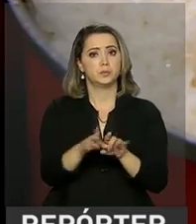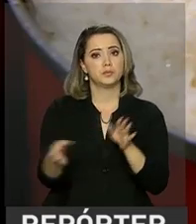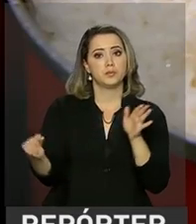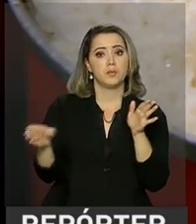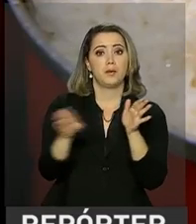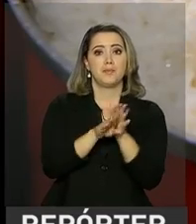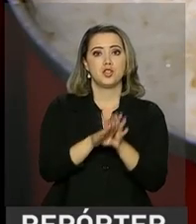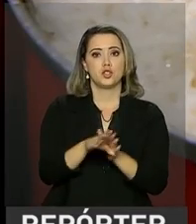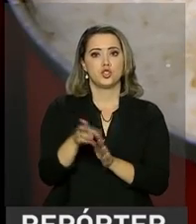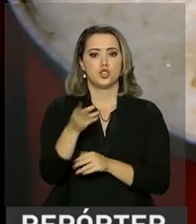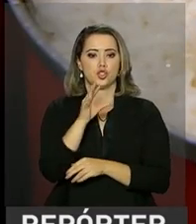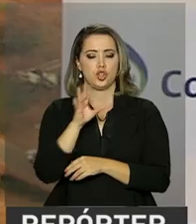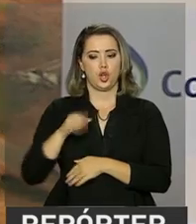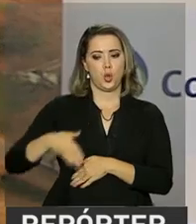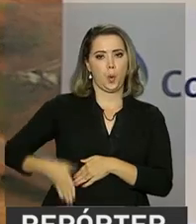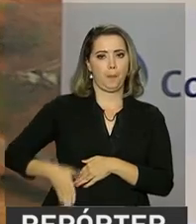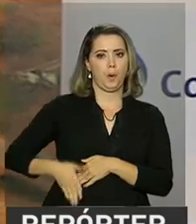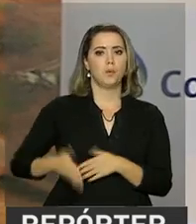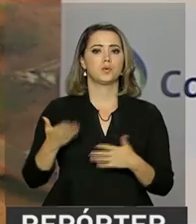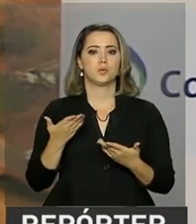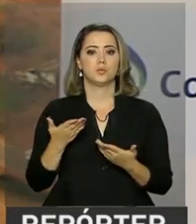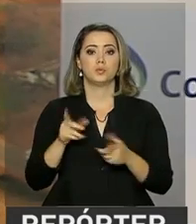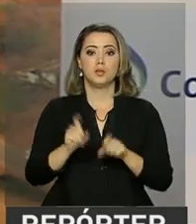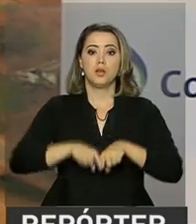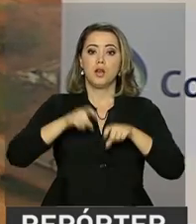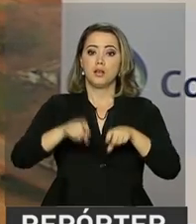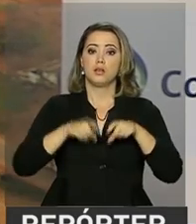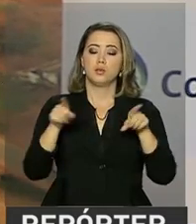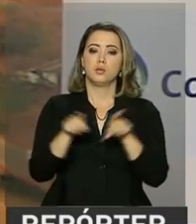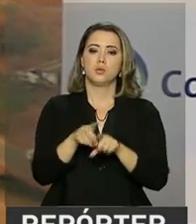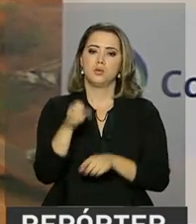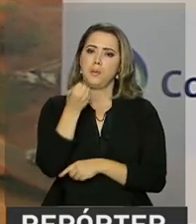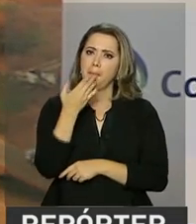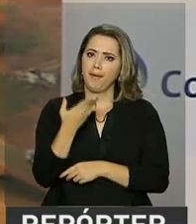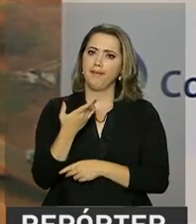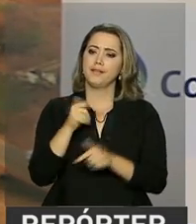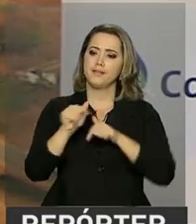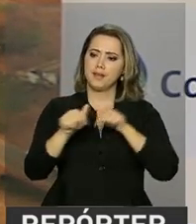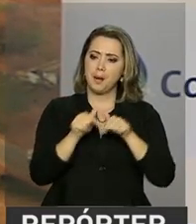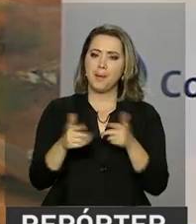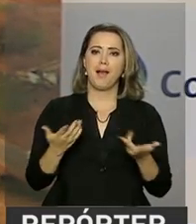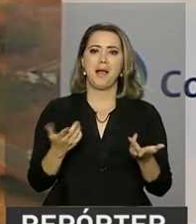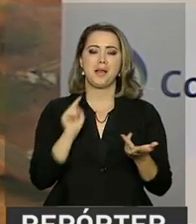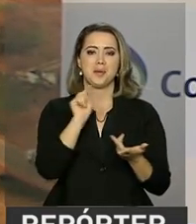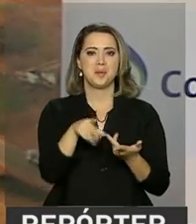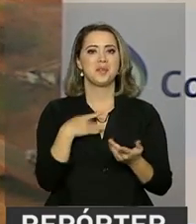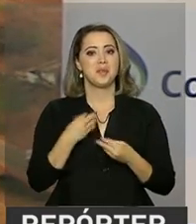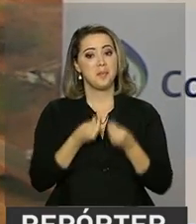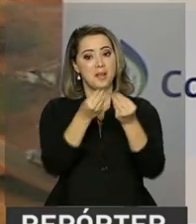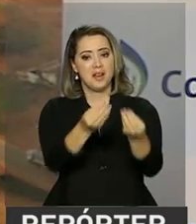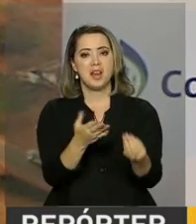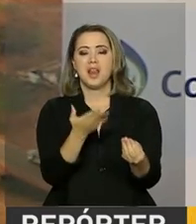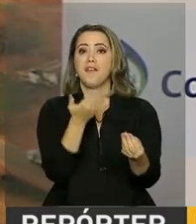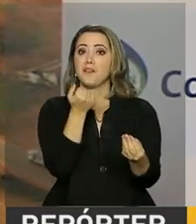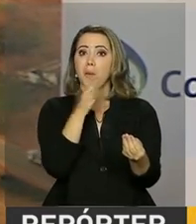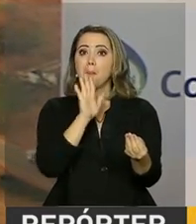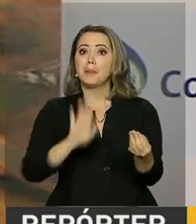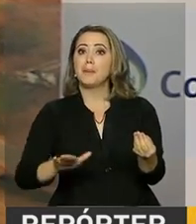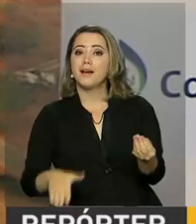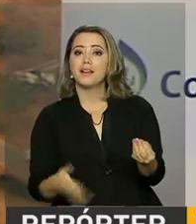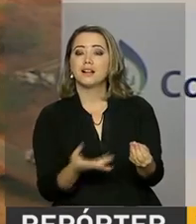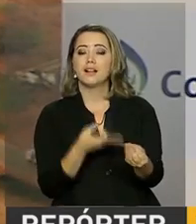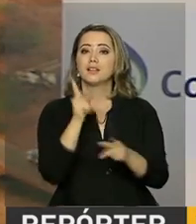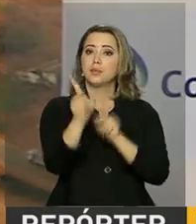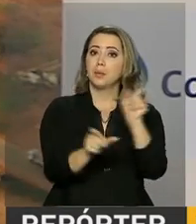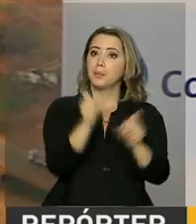chegar no bolso do Consumidor a agricultura Está fazendo muito bem a sua parte além de levar comida barato na mesa da população